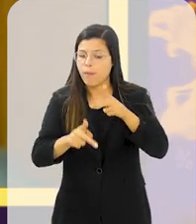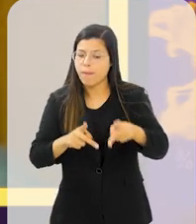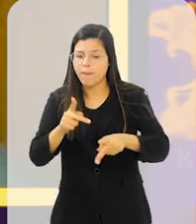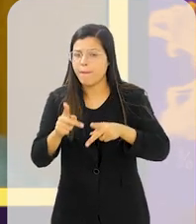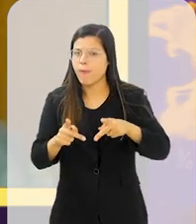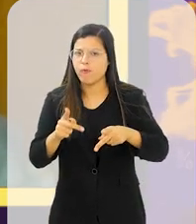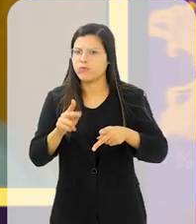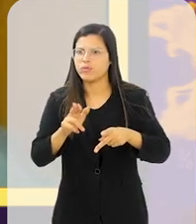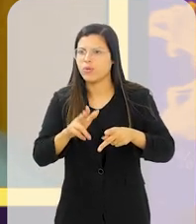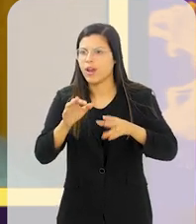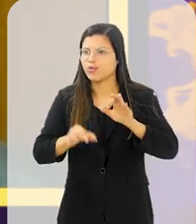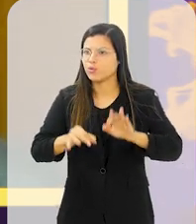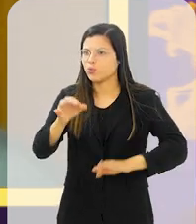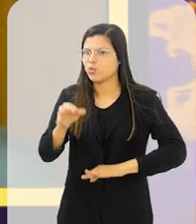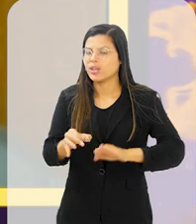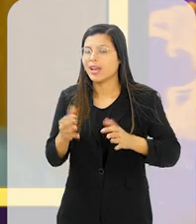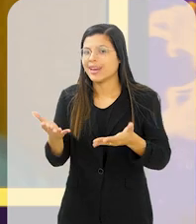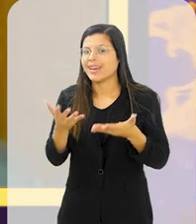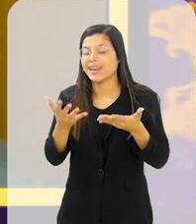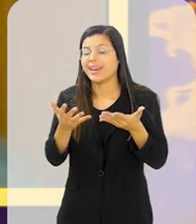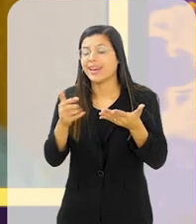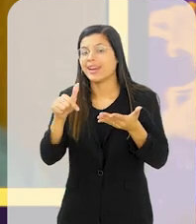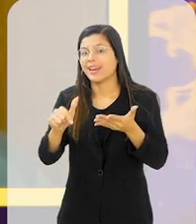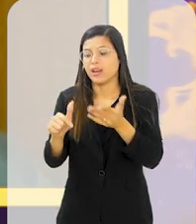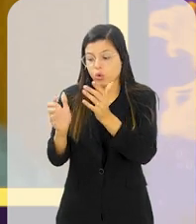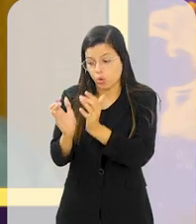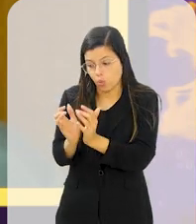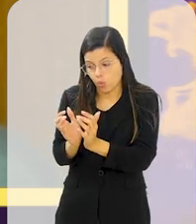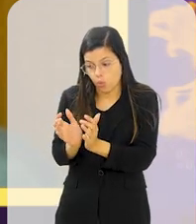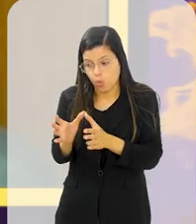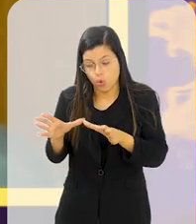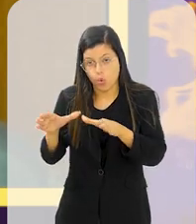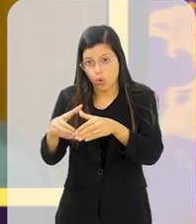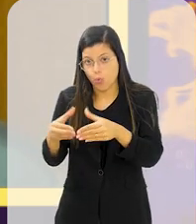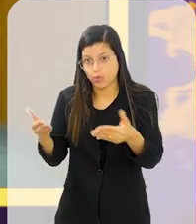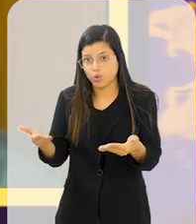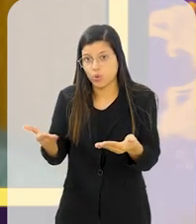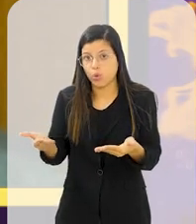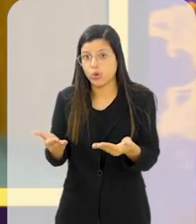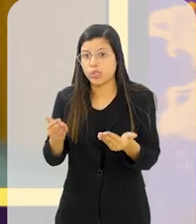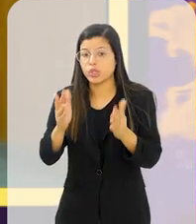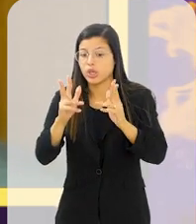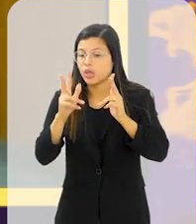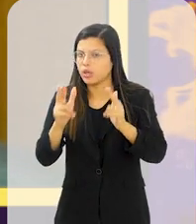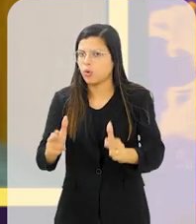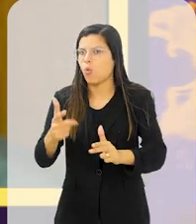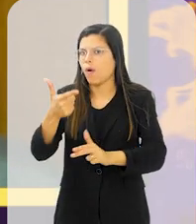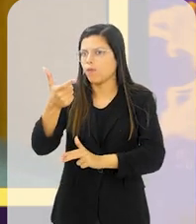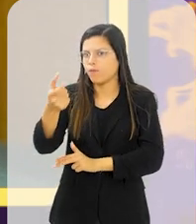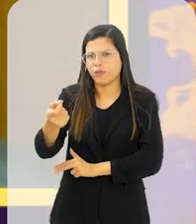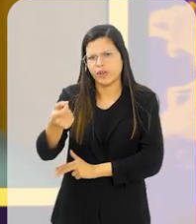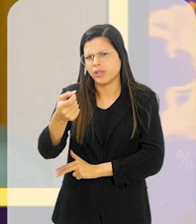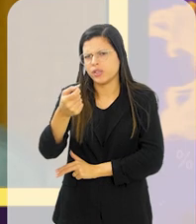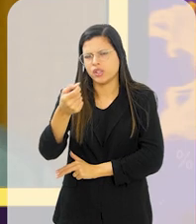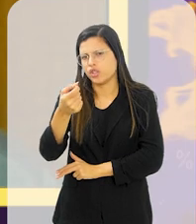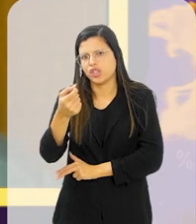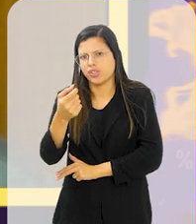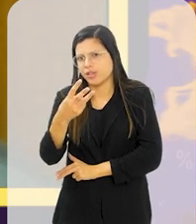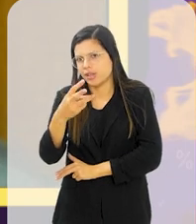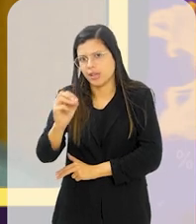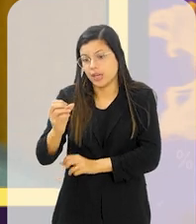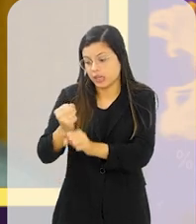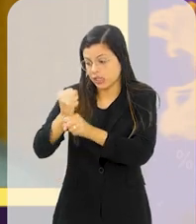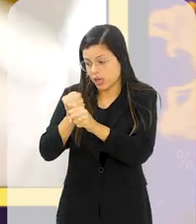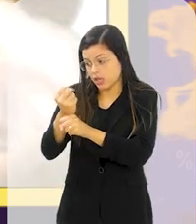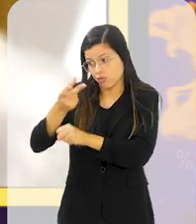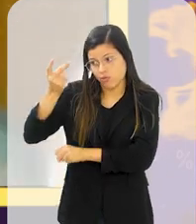porque pretender que a seleção atual seja do mesmo nível da seleção de 20 anos atrás, de 25 anos atrás, de 30 anos